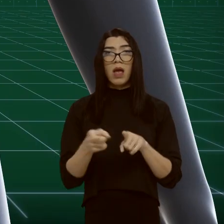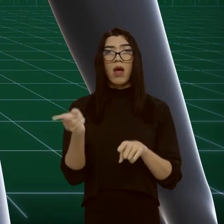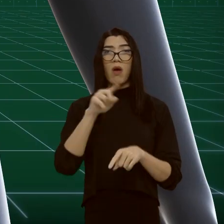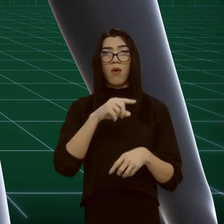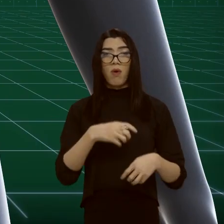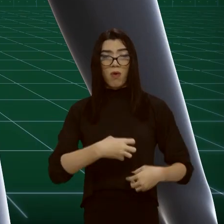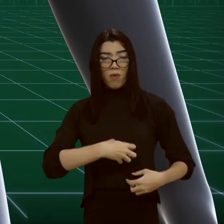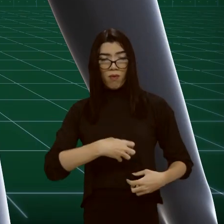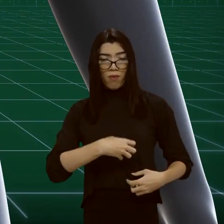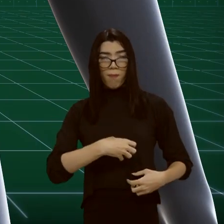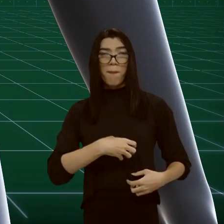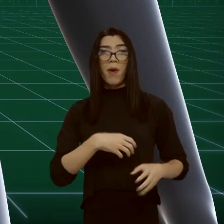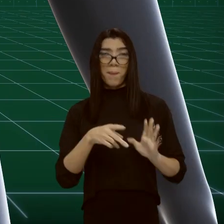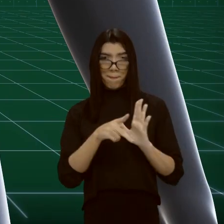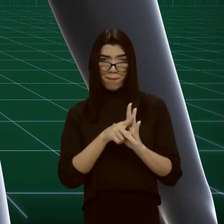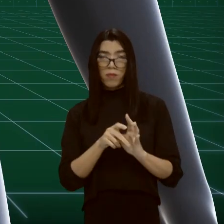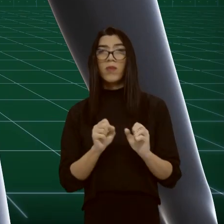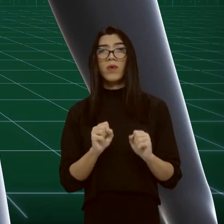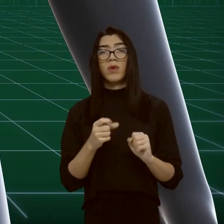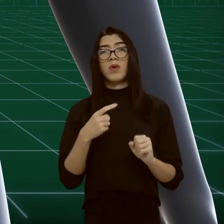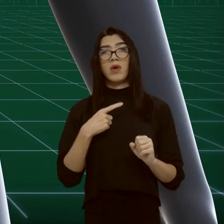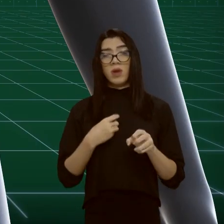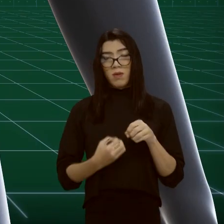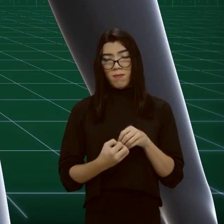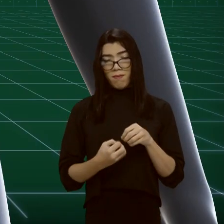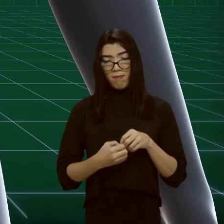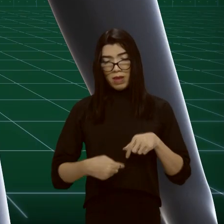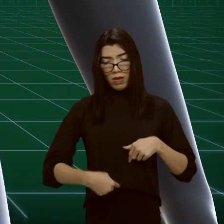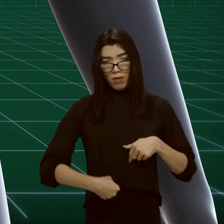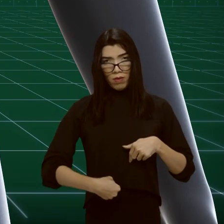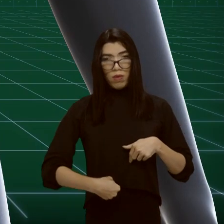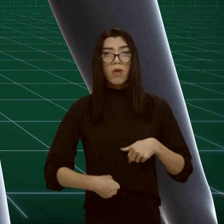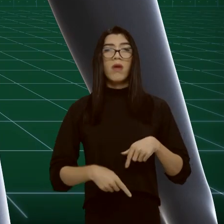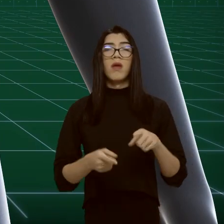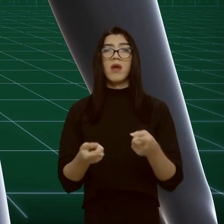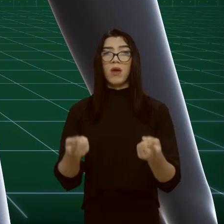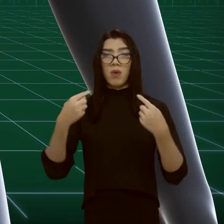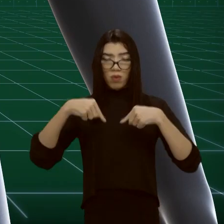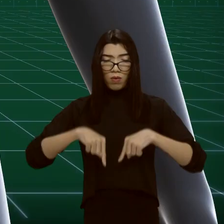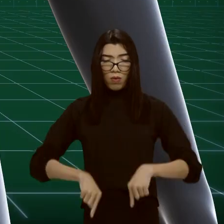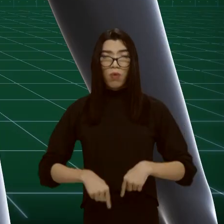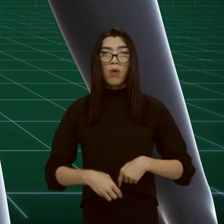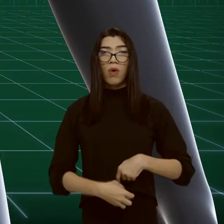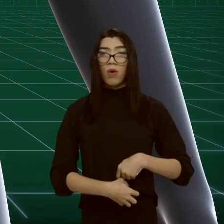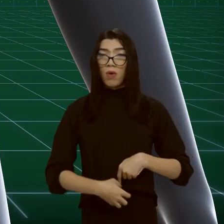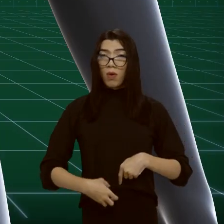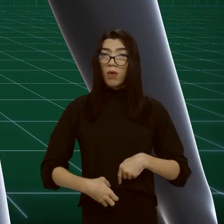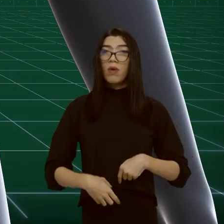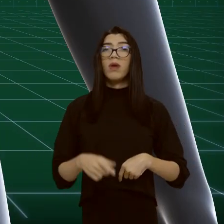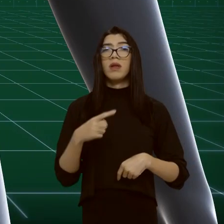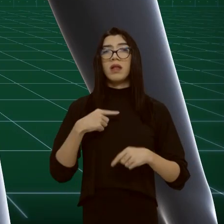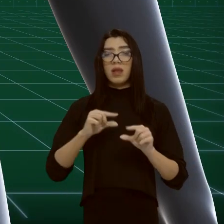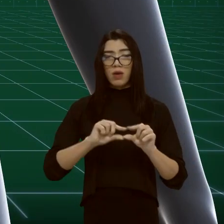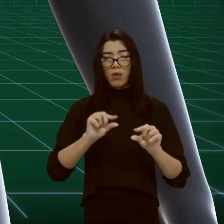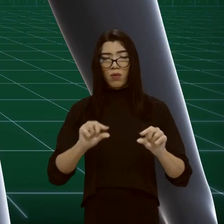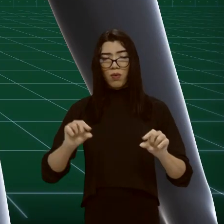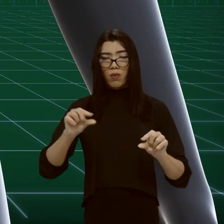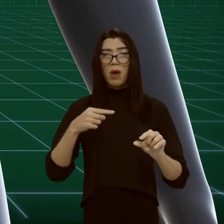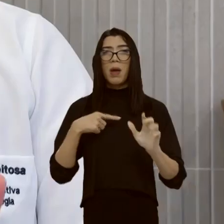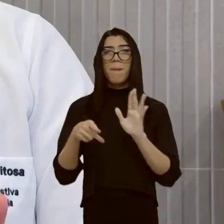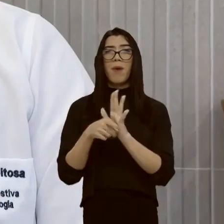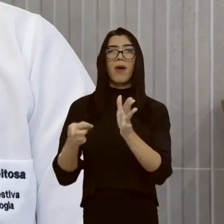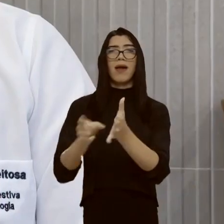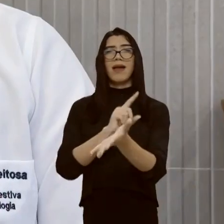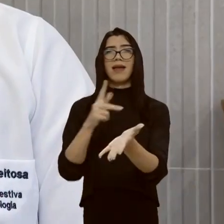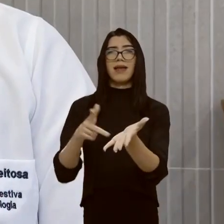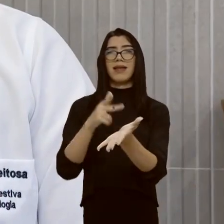parte superior da barriga, entre o umbigo e o tórax. Já a incisional aparece em cicatrizes de cirurgias